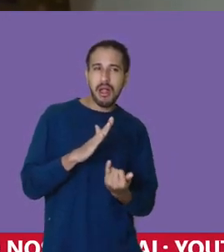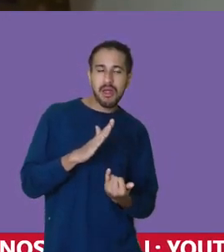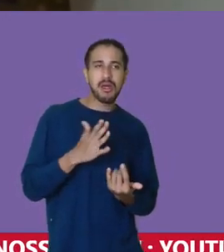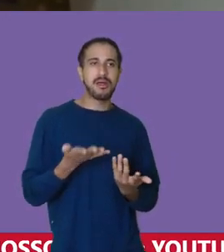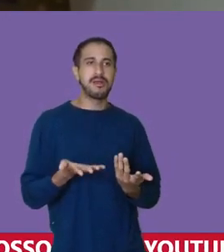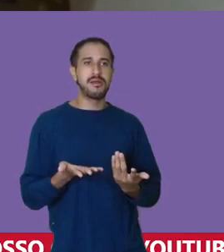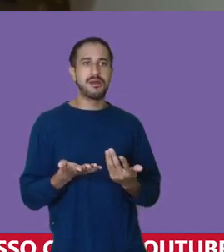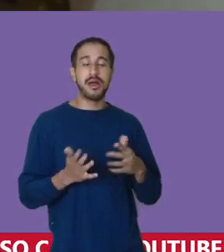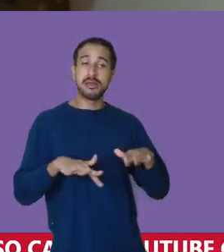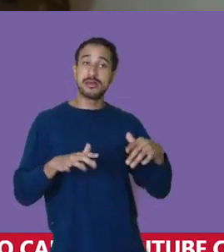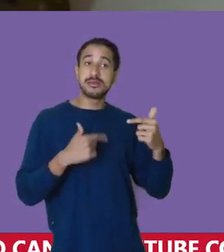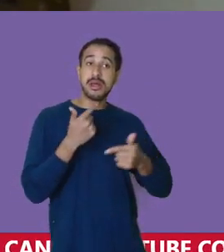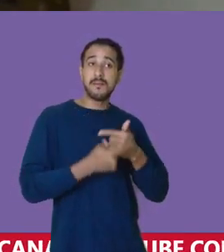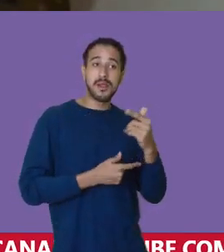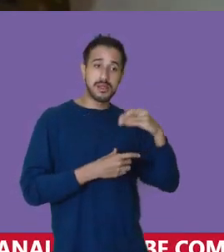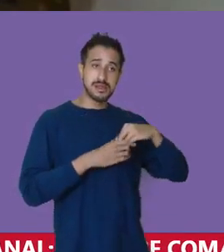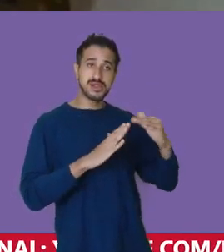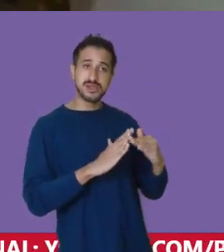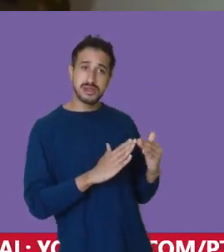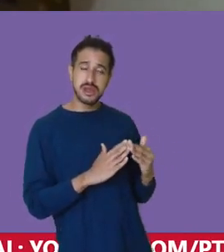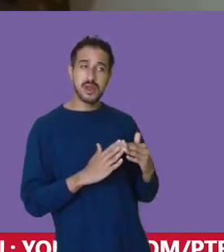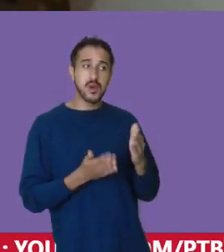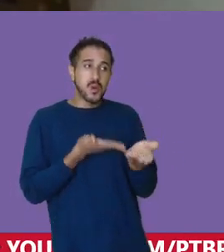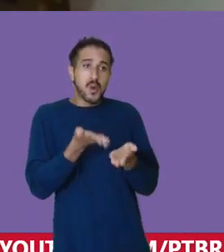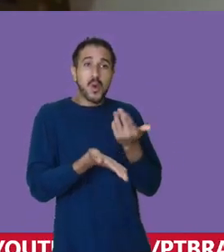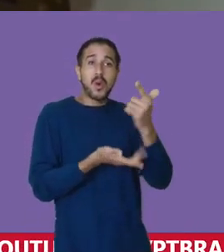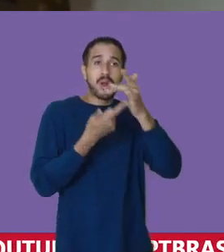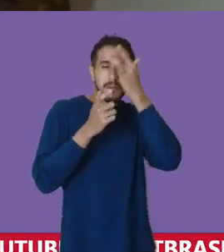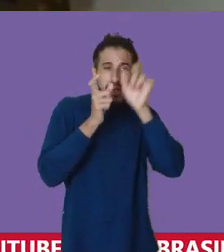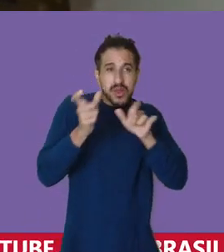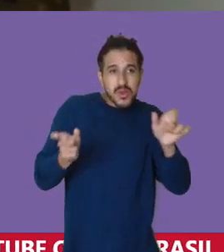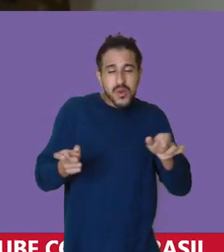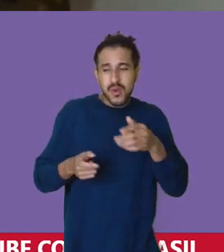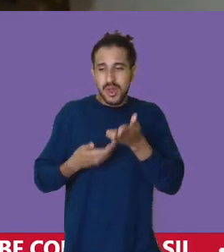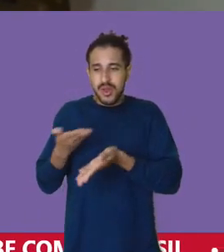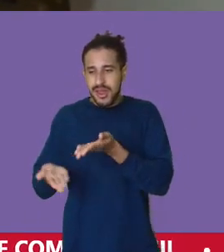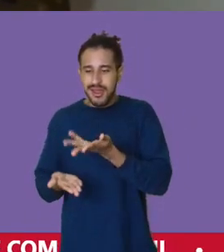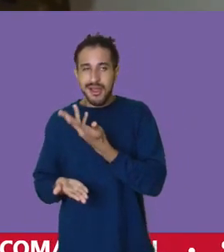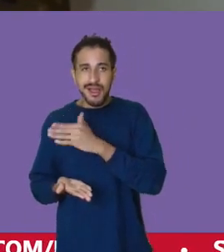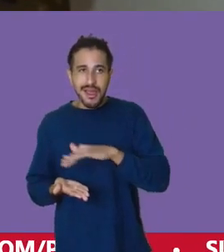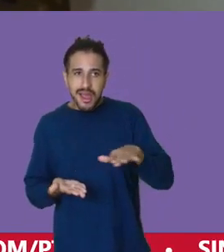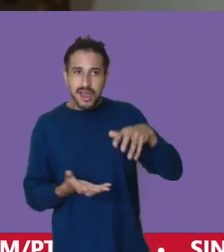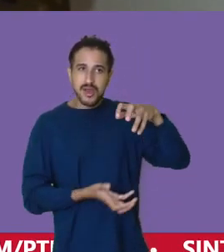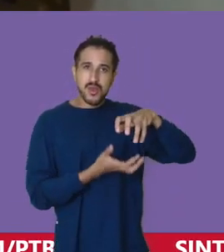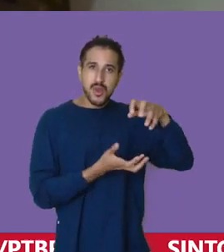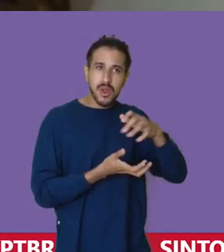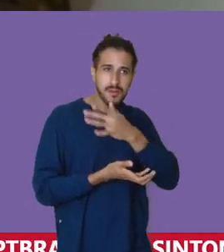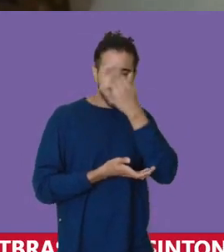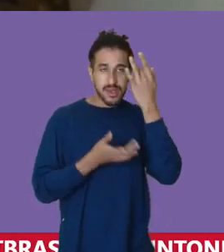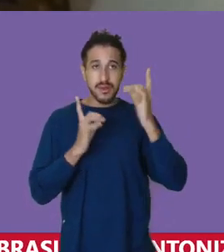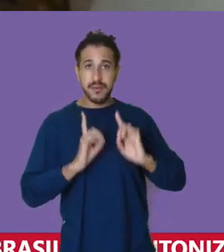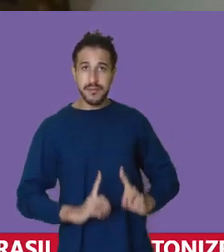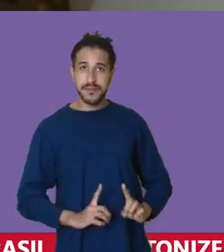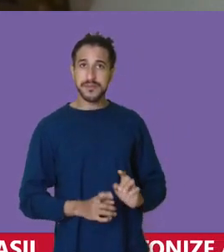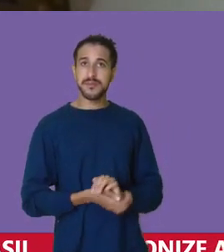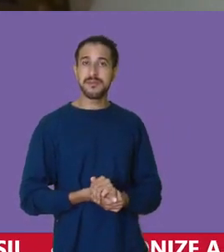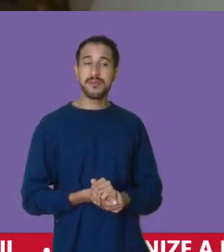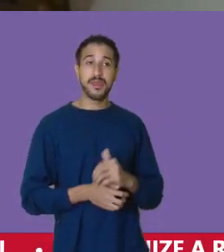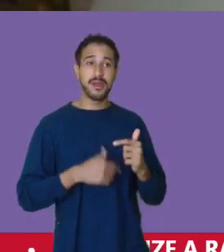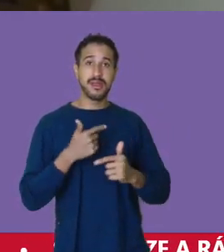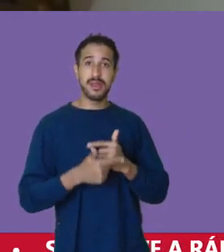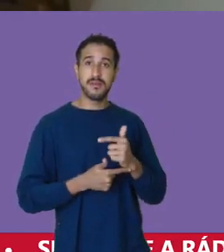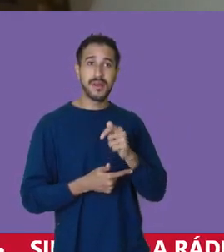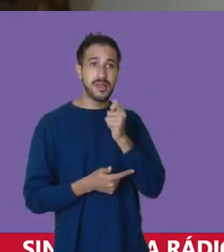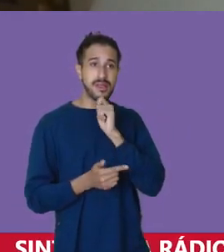o trabalho no cuidado com outras pessoas, com crianças, com idosos, com pessoas com deficiência, um trabalho